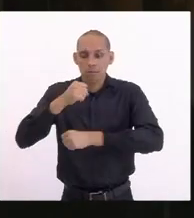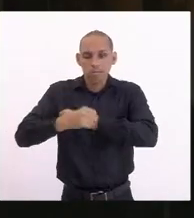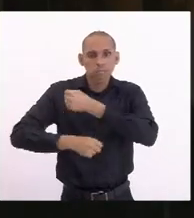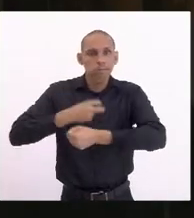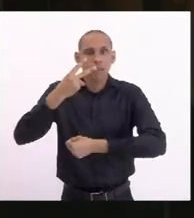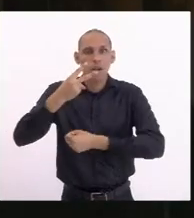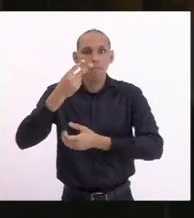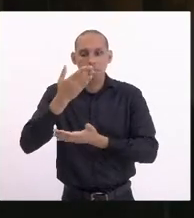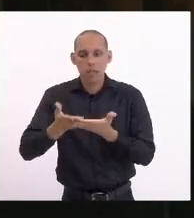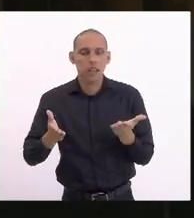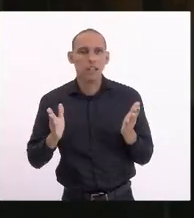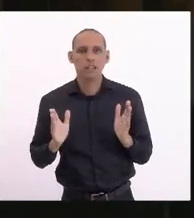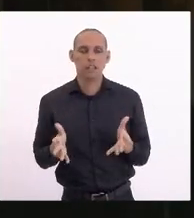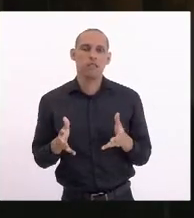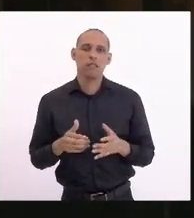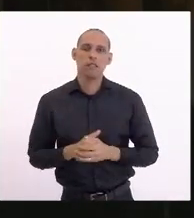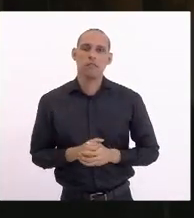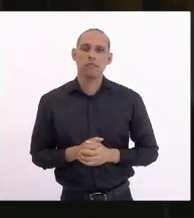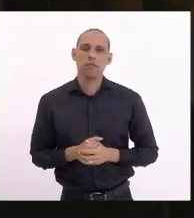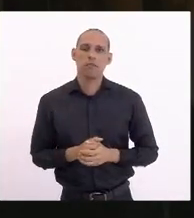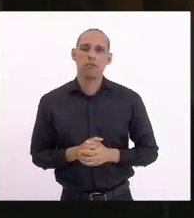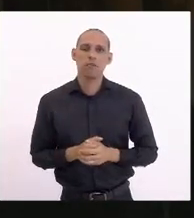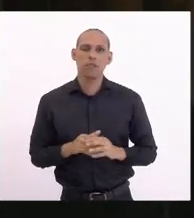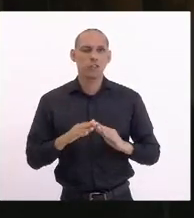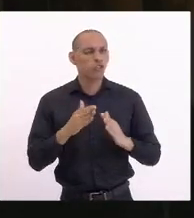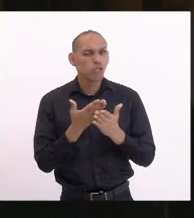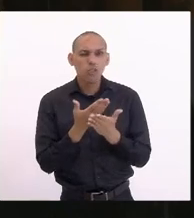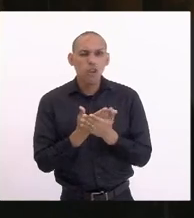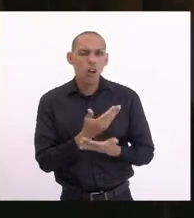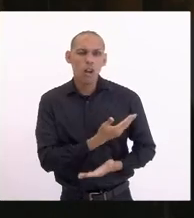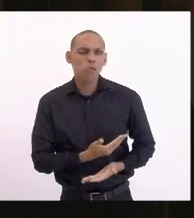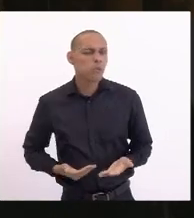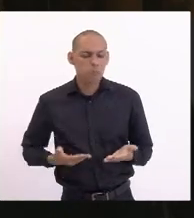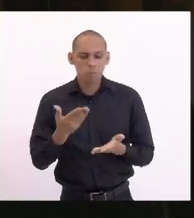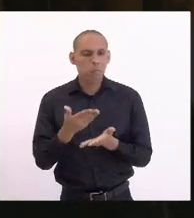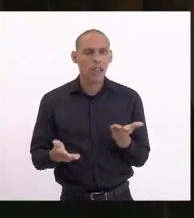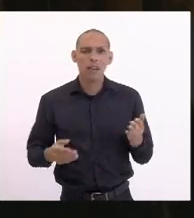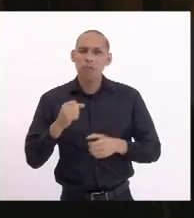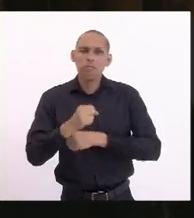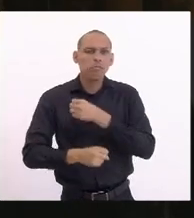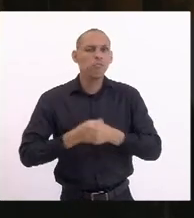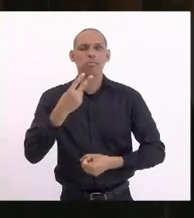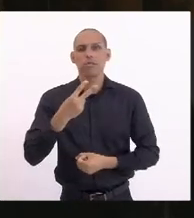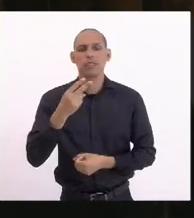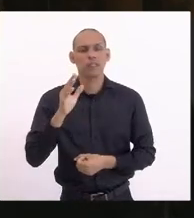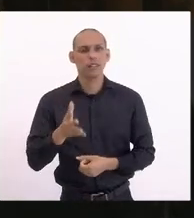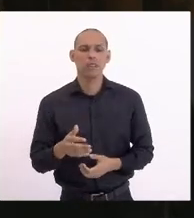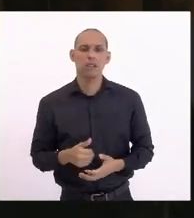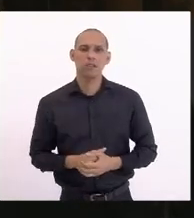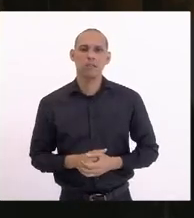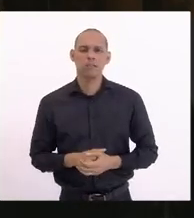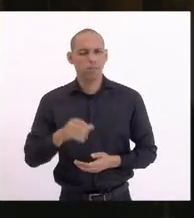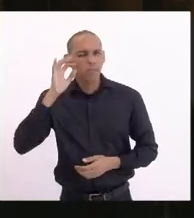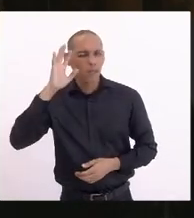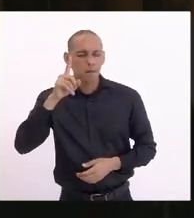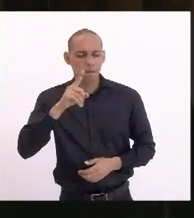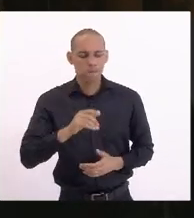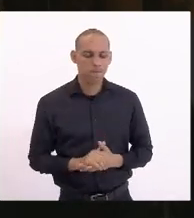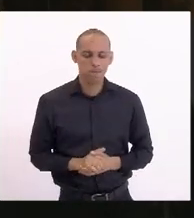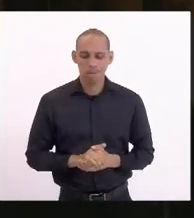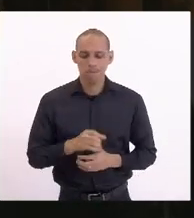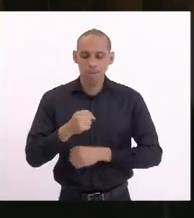2 anos na escola pública. 2 anos. Vocês imaginem o seguinte, durante